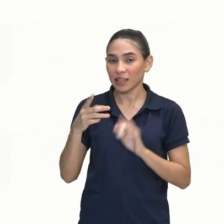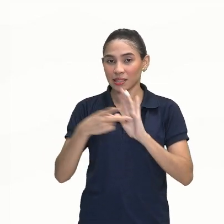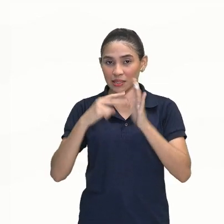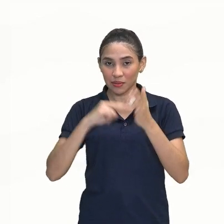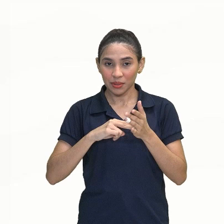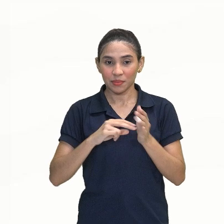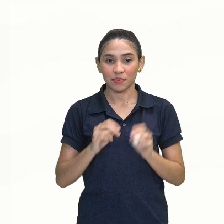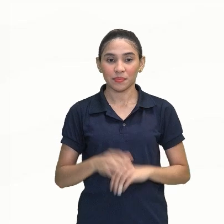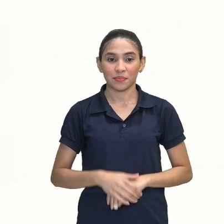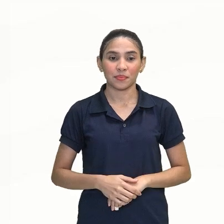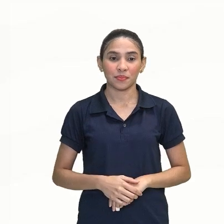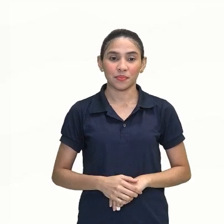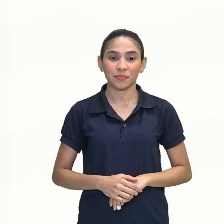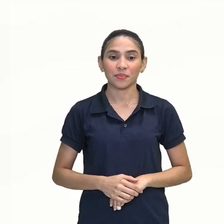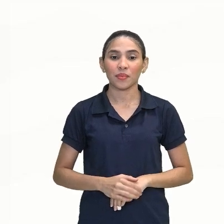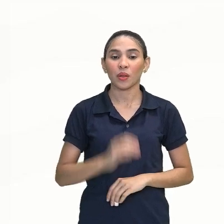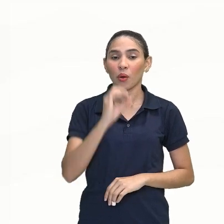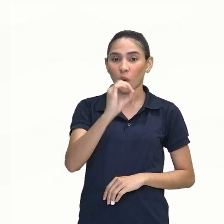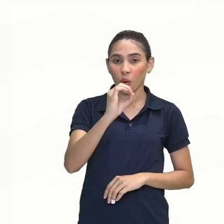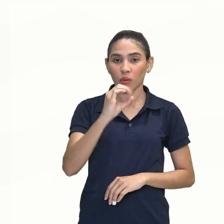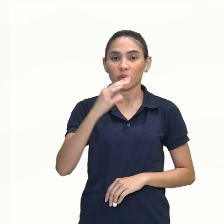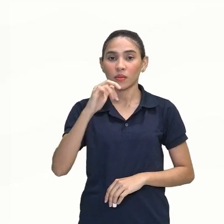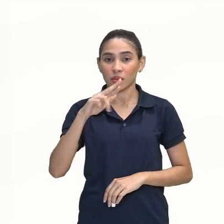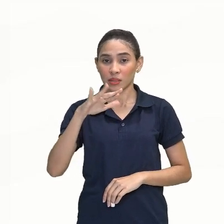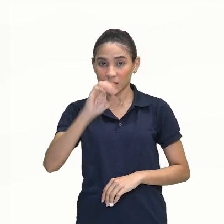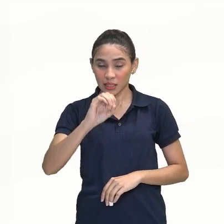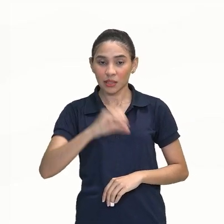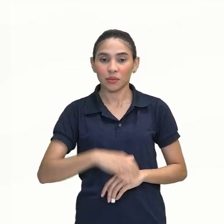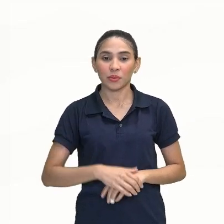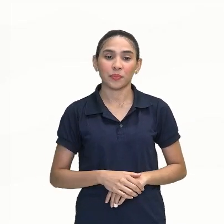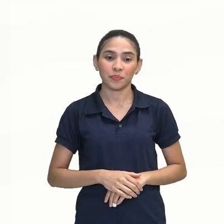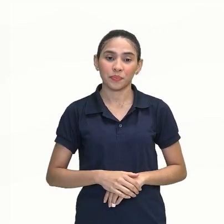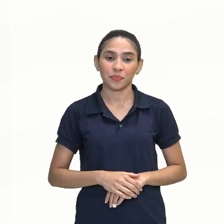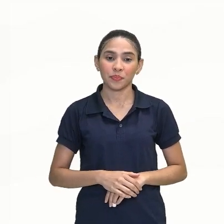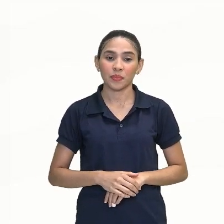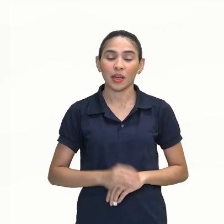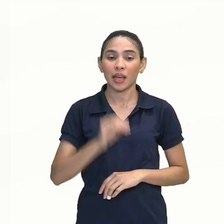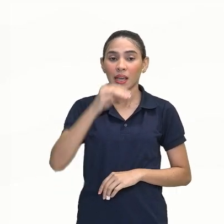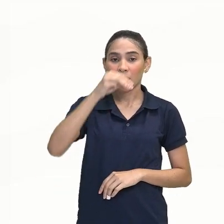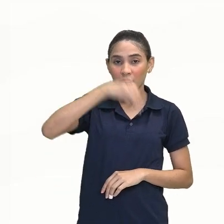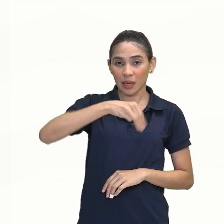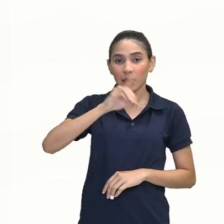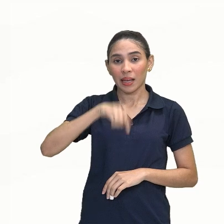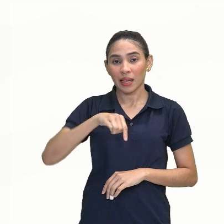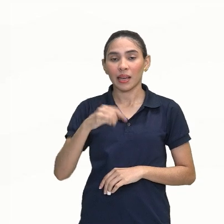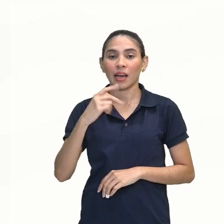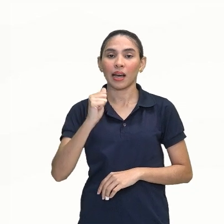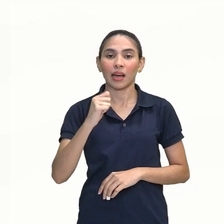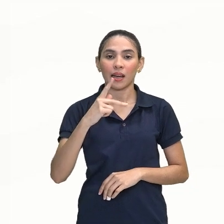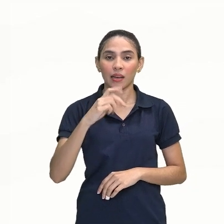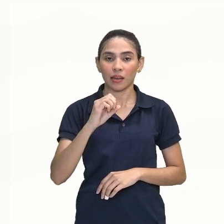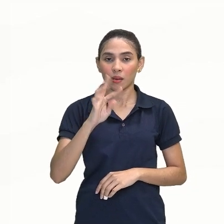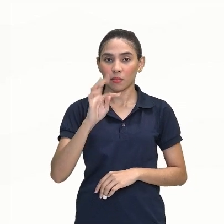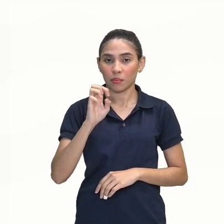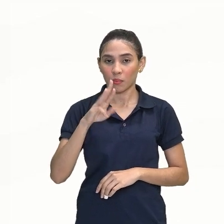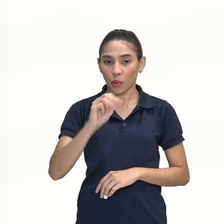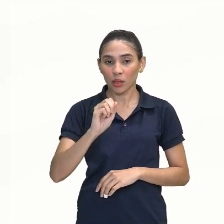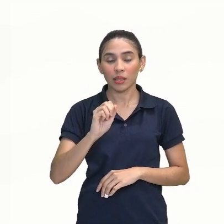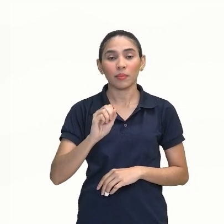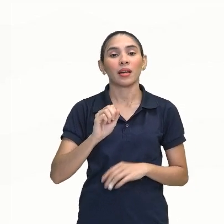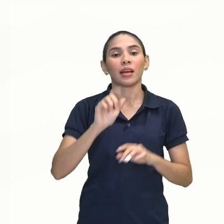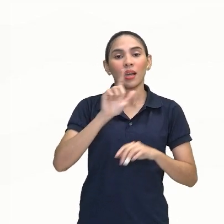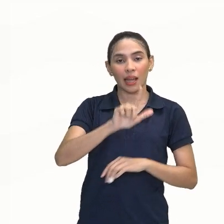significa. Ozinho, o centro, o M, o apótema, o L, a medida do